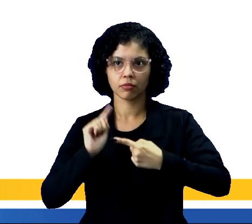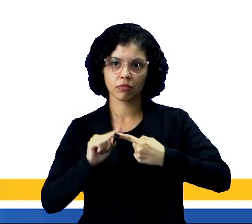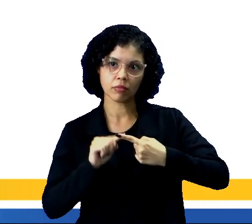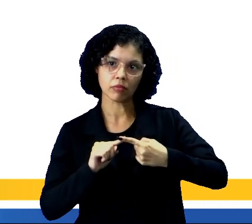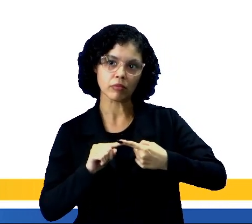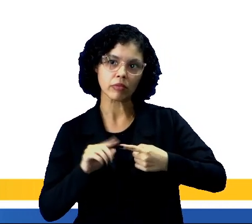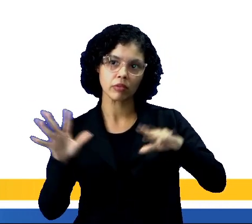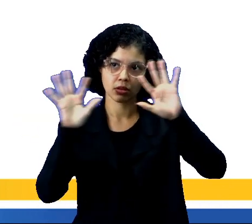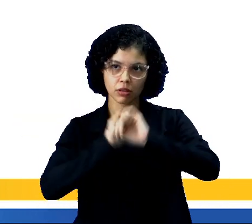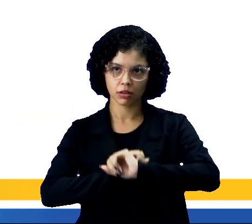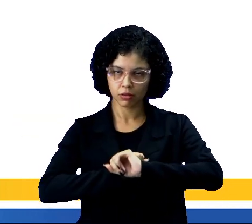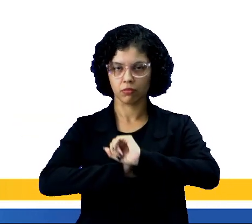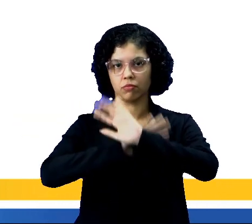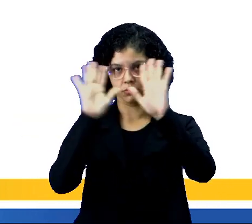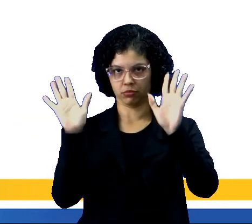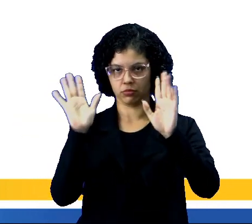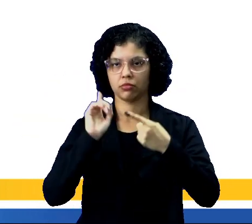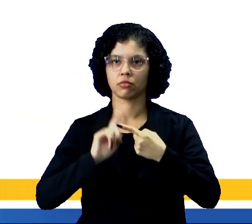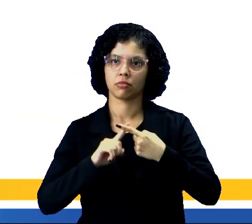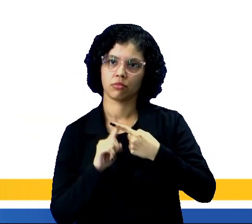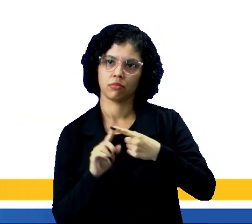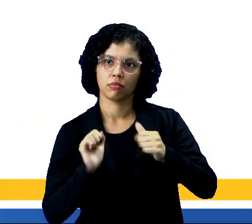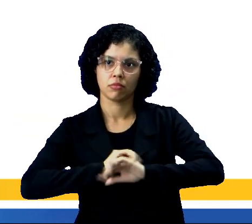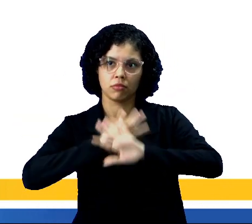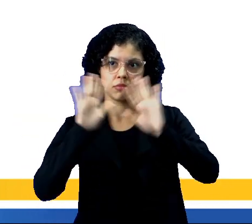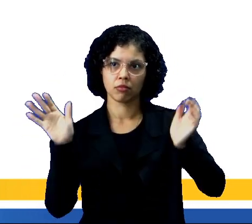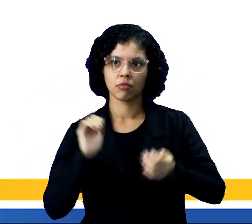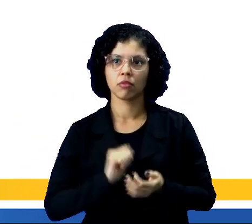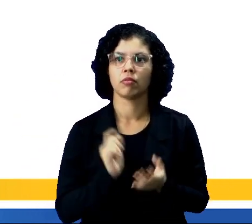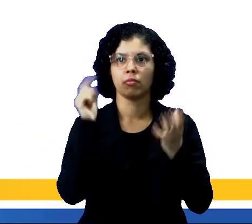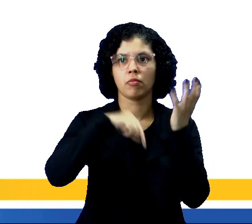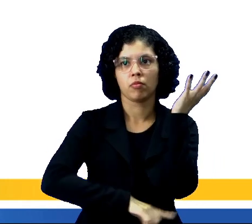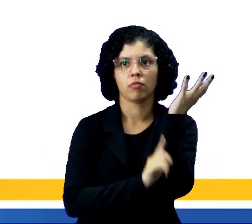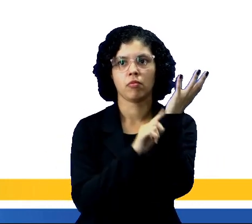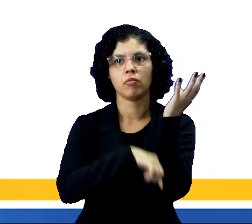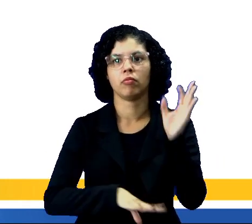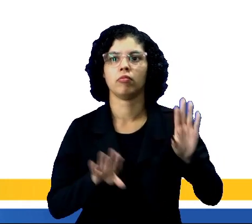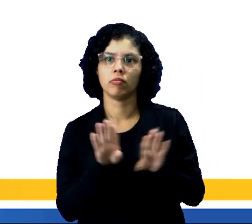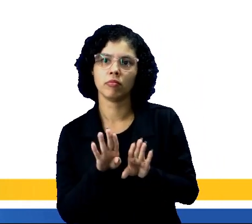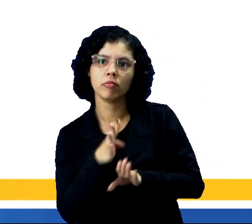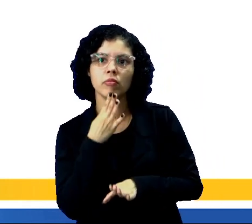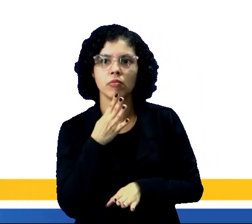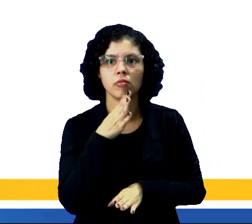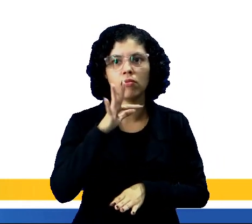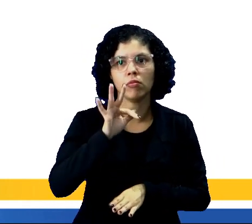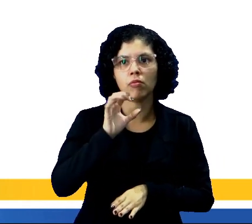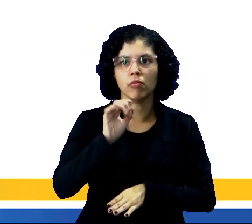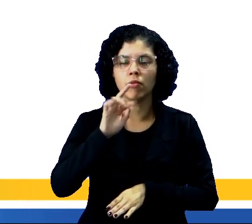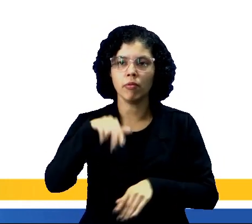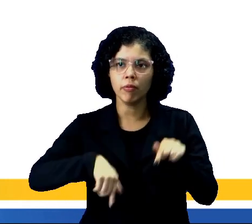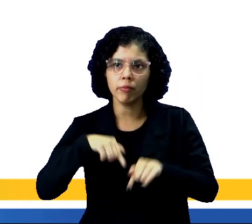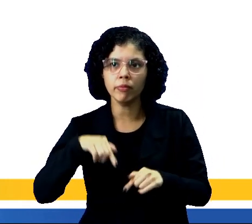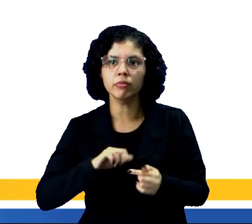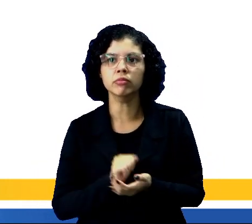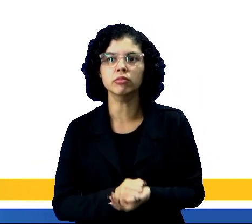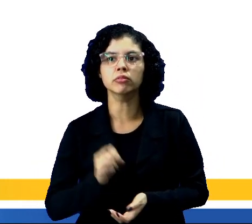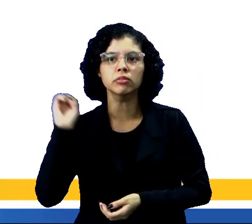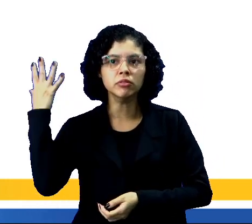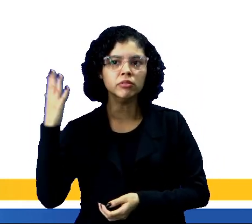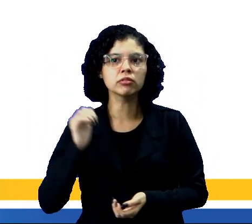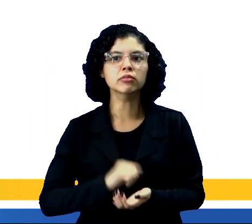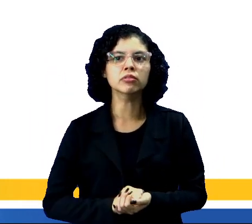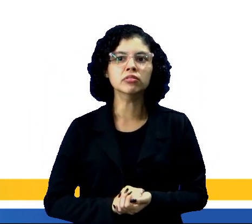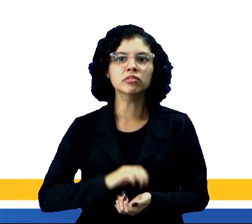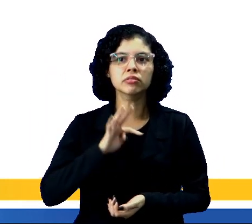fase escura e uma fase clara. A fase clara da fotossíntese é também conhecida como fotoquímica